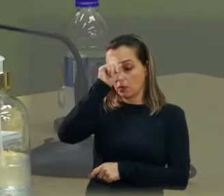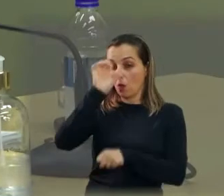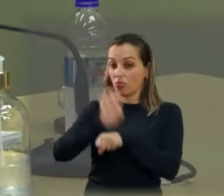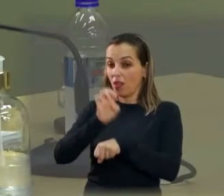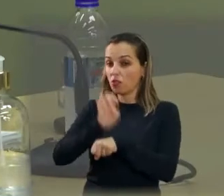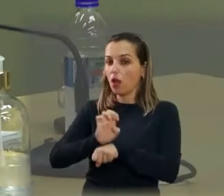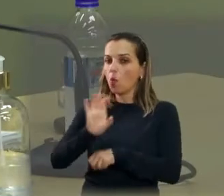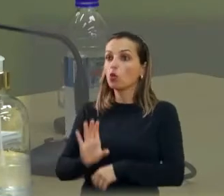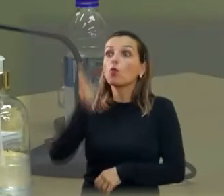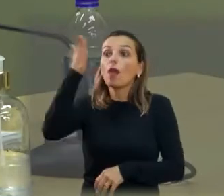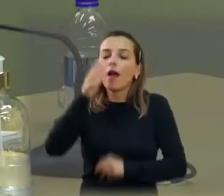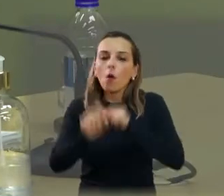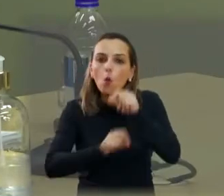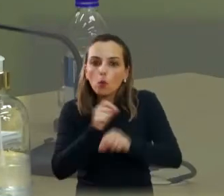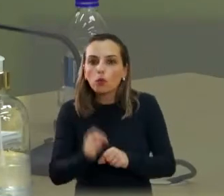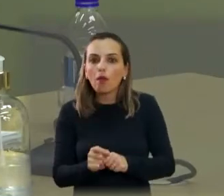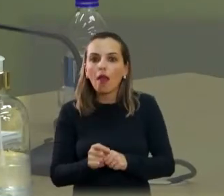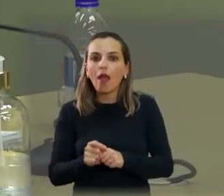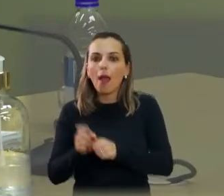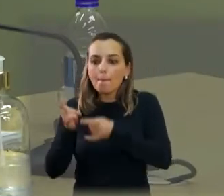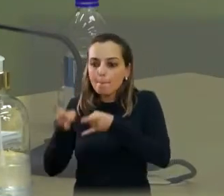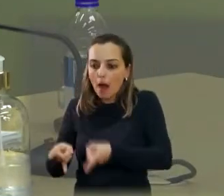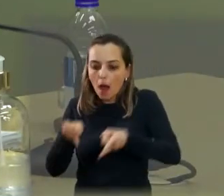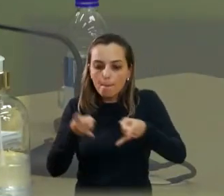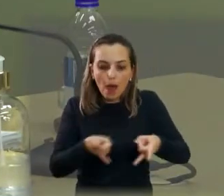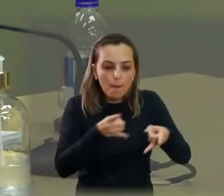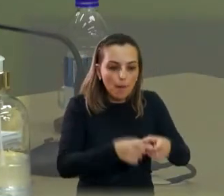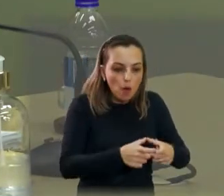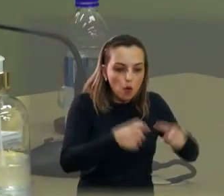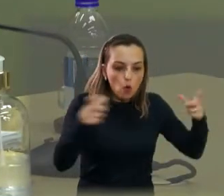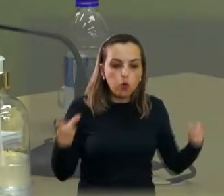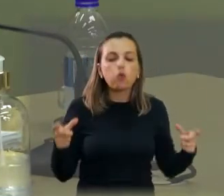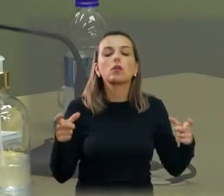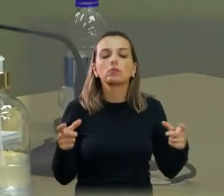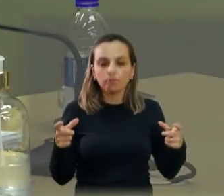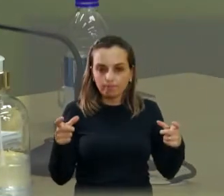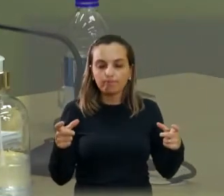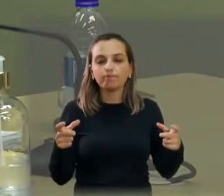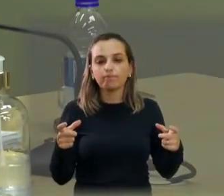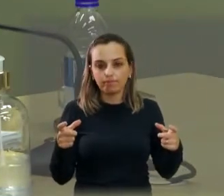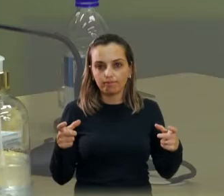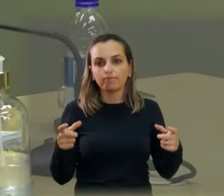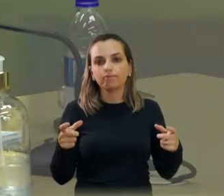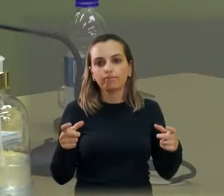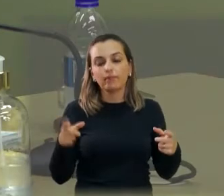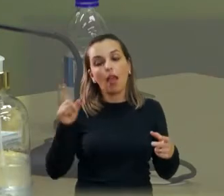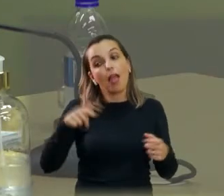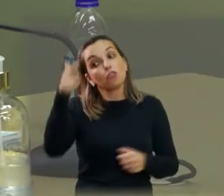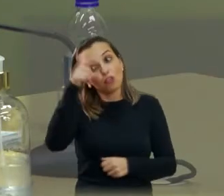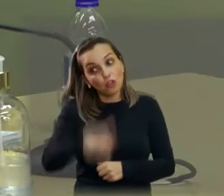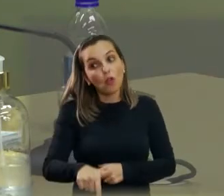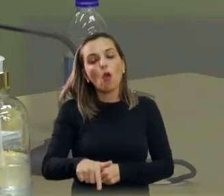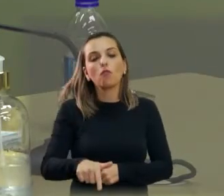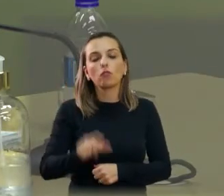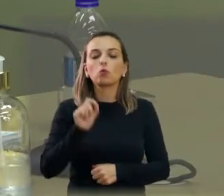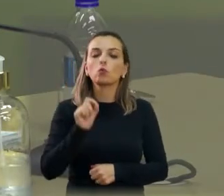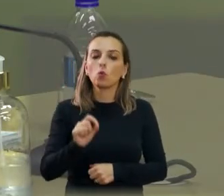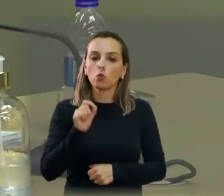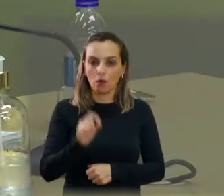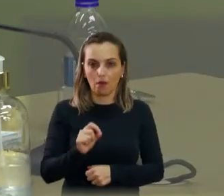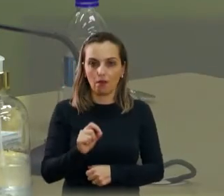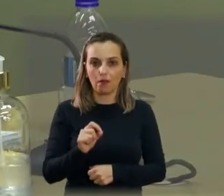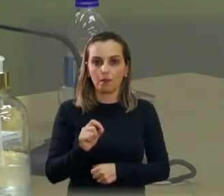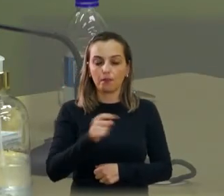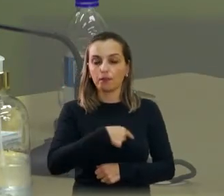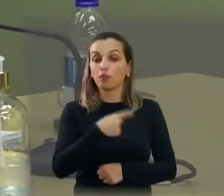o que aconteceu? O número de leitos de UTI aumentou muito, volta a reforçar o que a Fabiana falou.